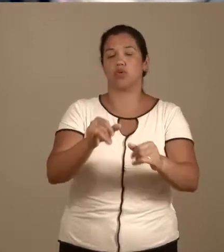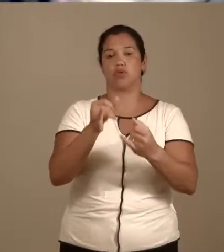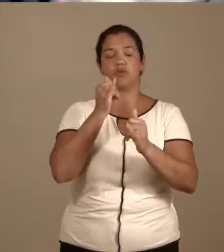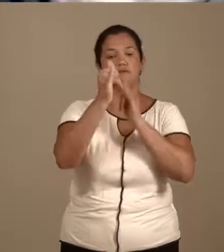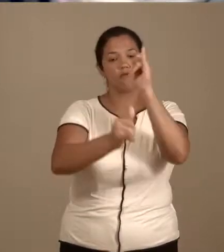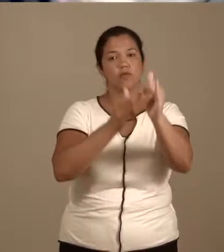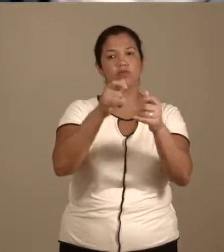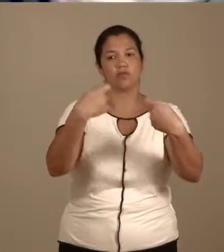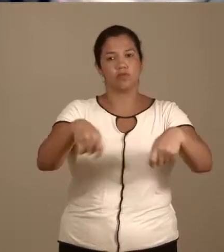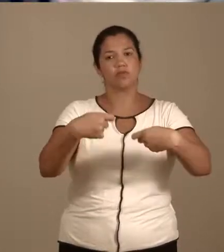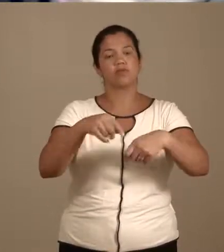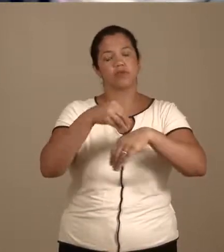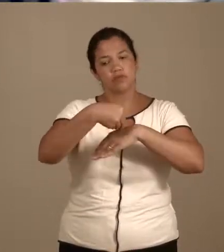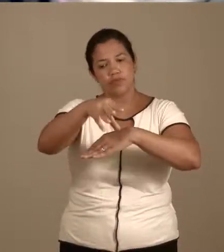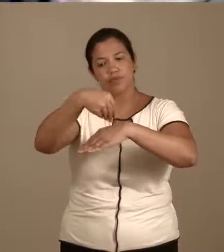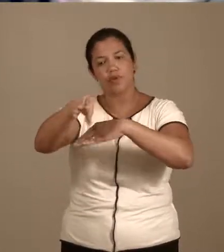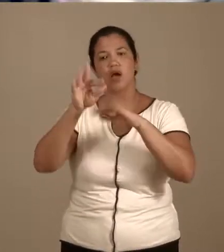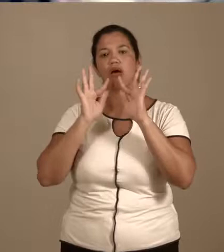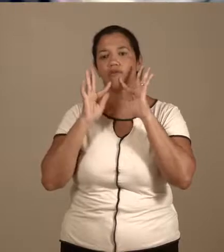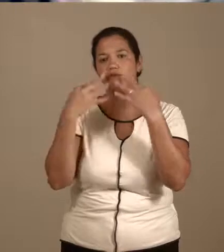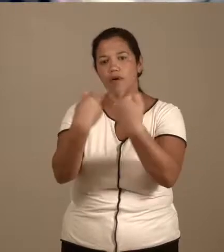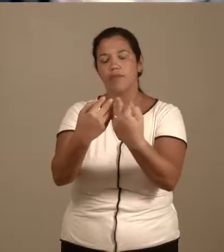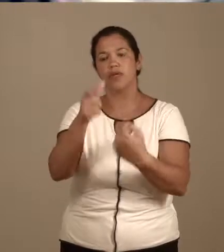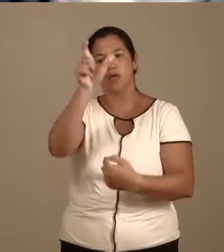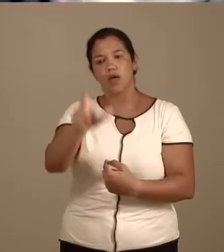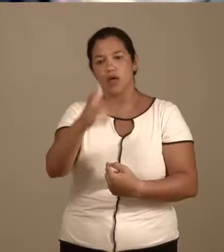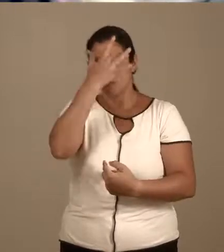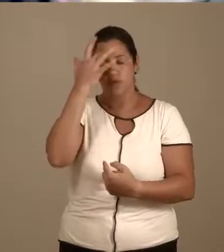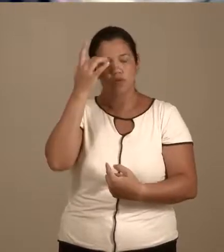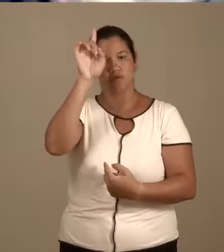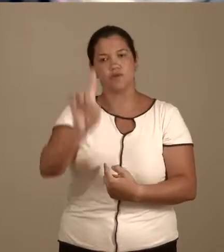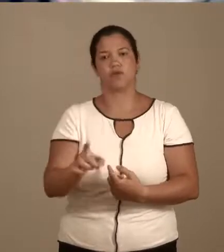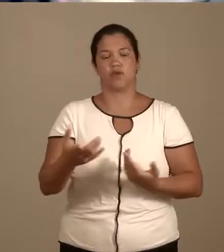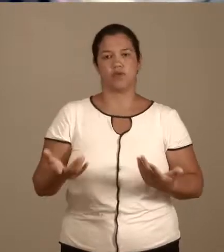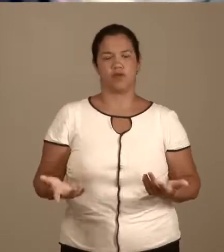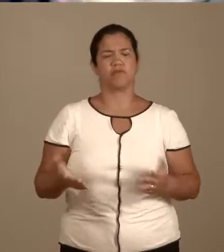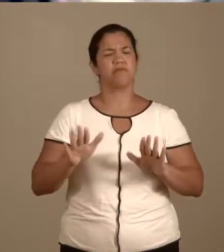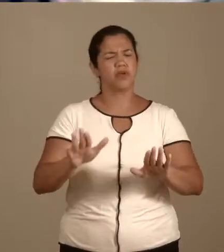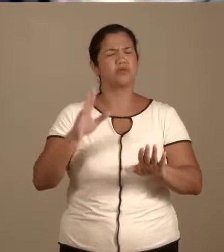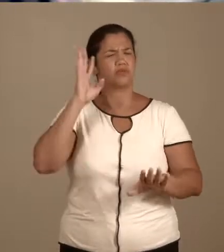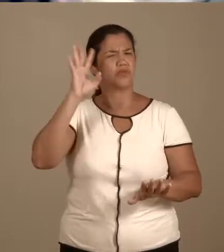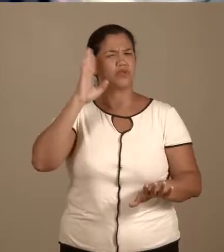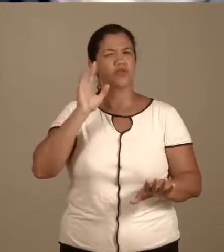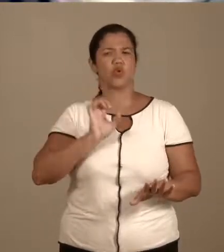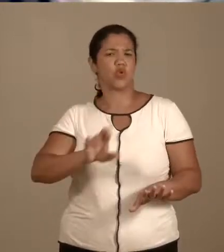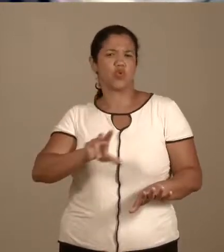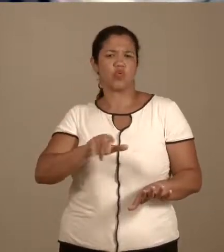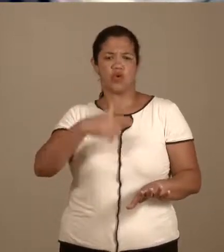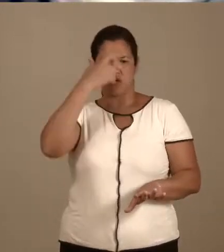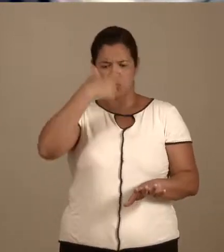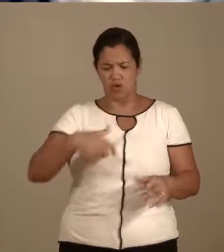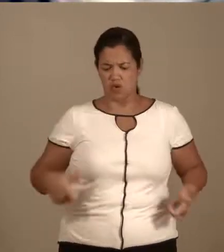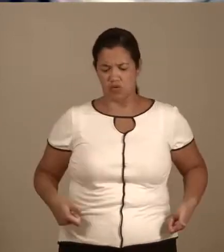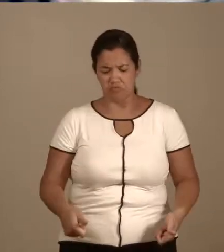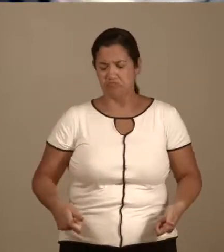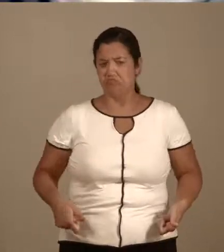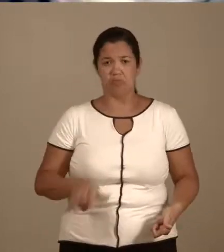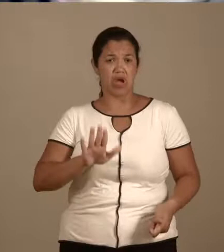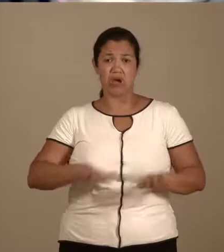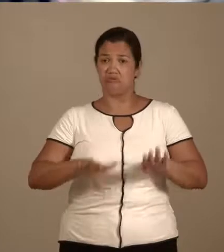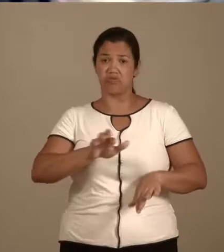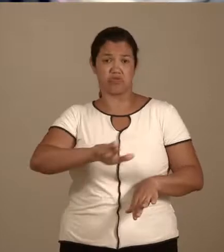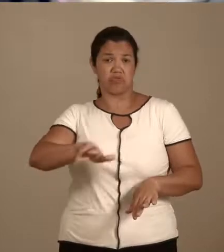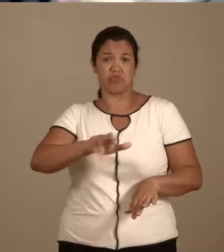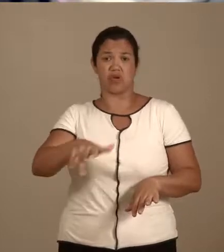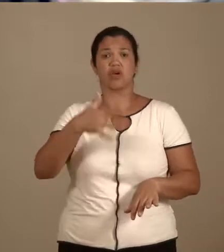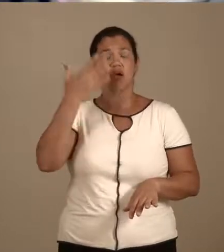ser prestadas a essa família, a essa pessoa com deficiência. Mas imaginem que não seja uma pessoa como eu, em cadeira de rodas,